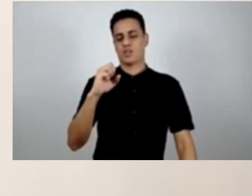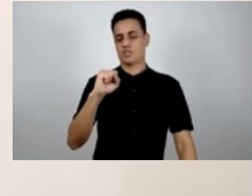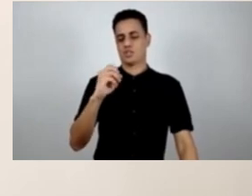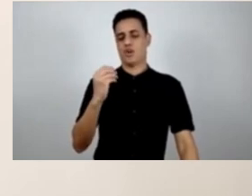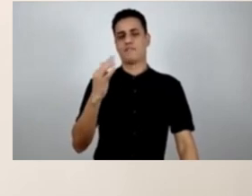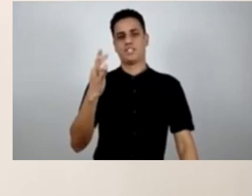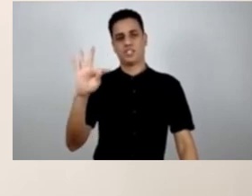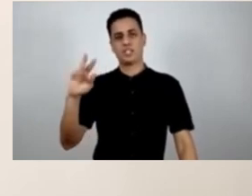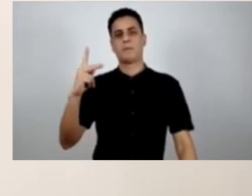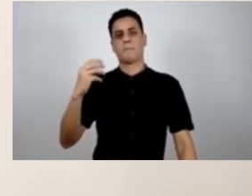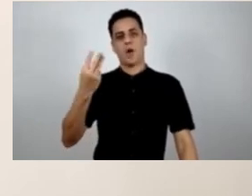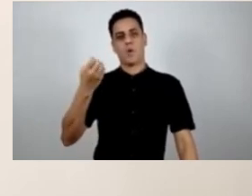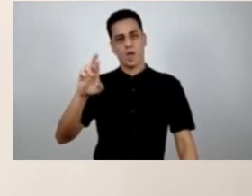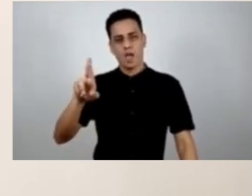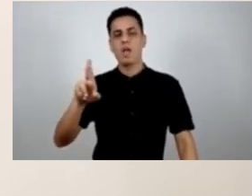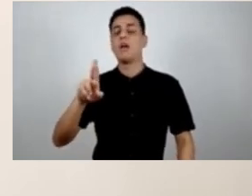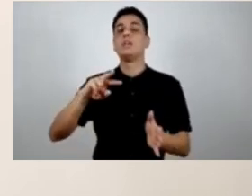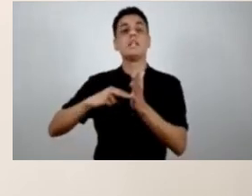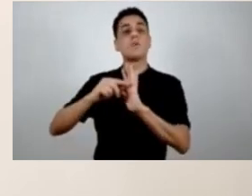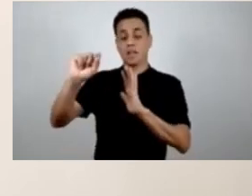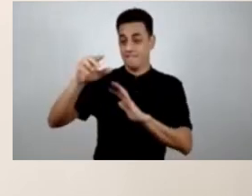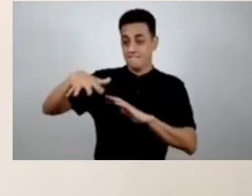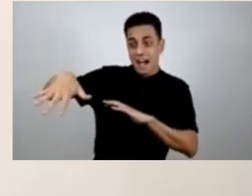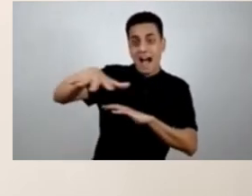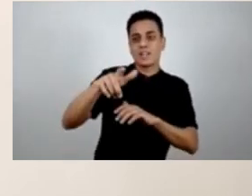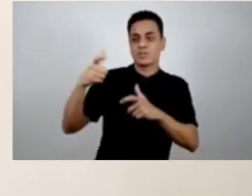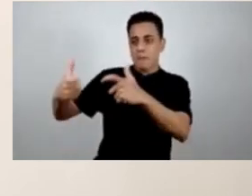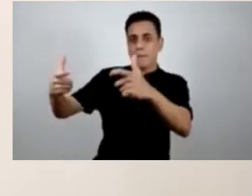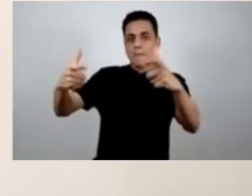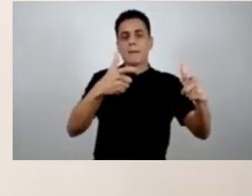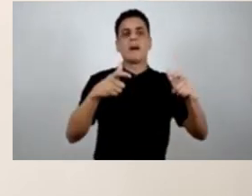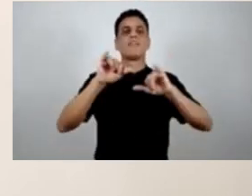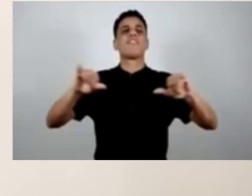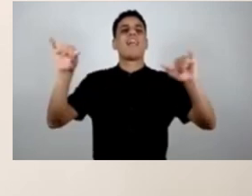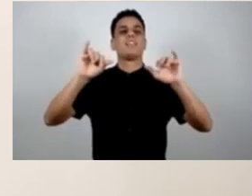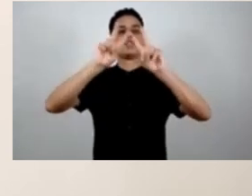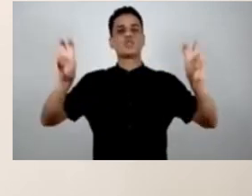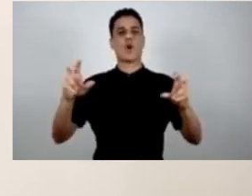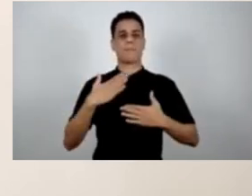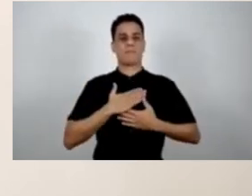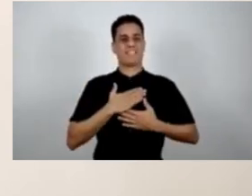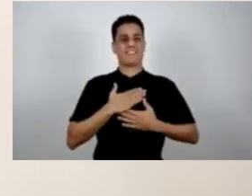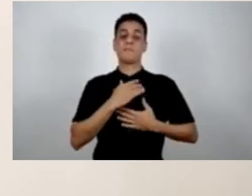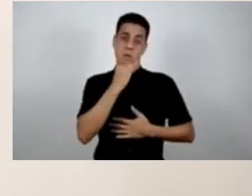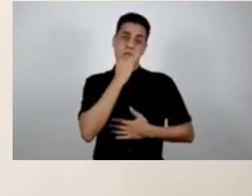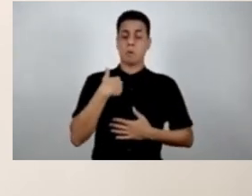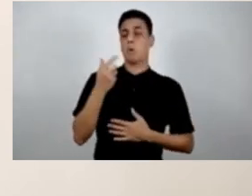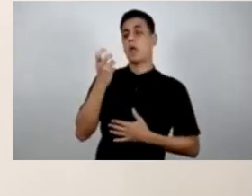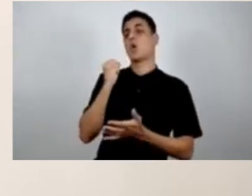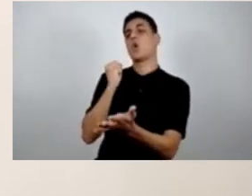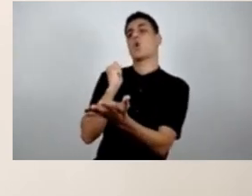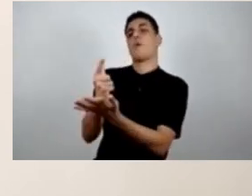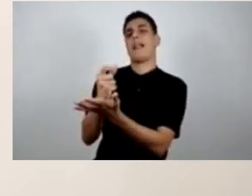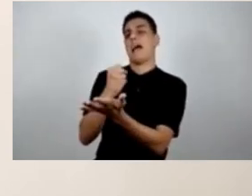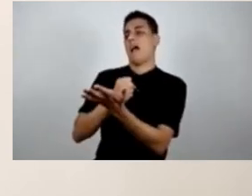você ter canais falando bem de mim. Né? Porque você comprar uma mídia publicitária, ela faz muito fácil. Né? Eu vou lá e compro na